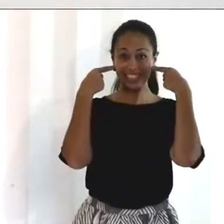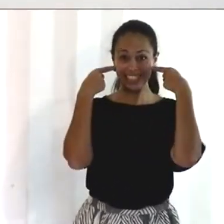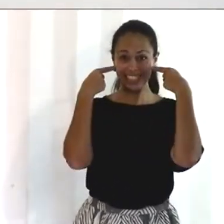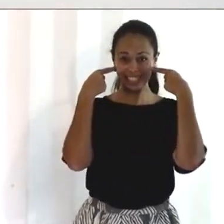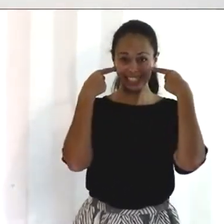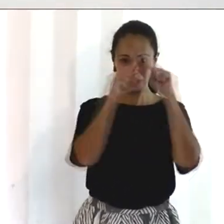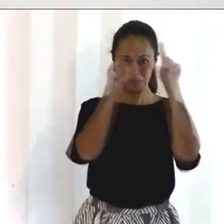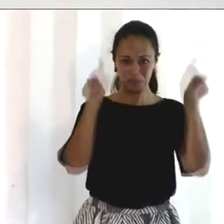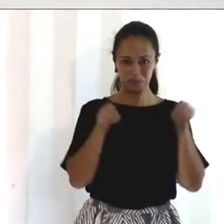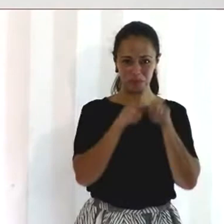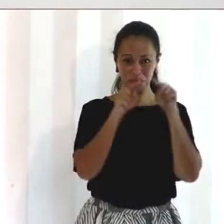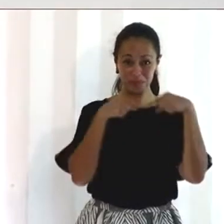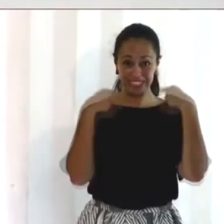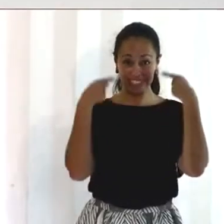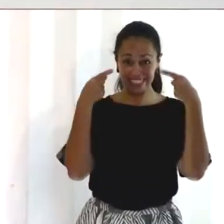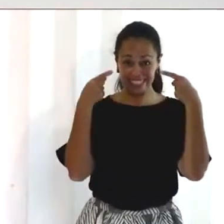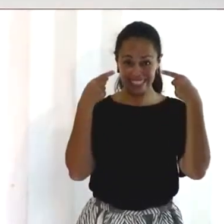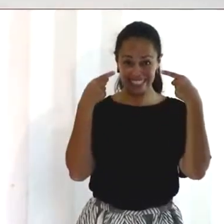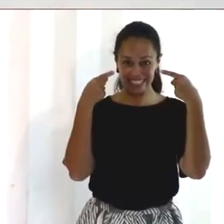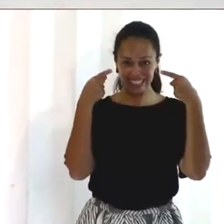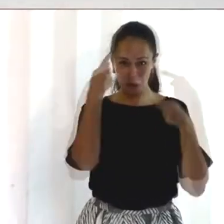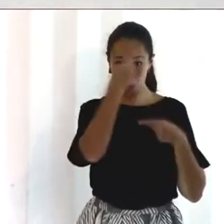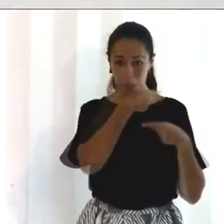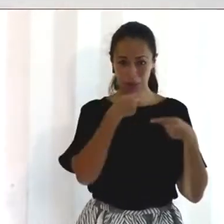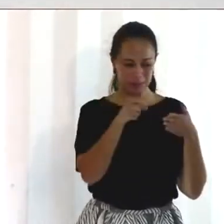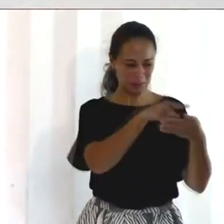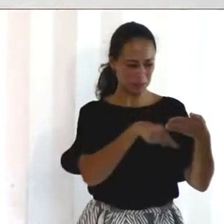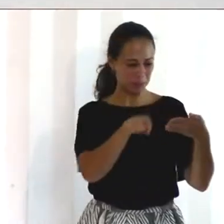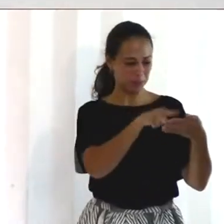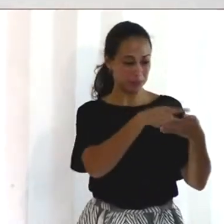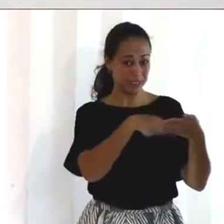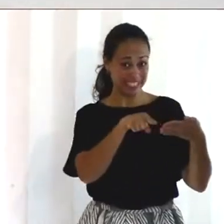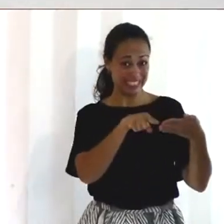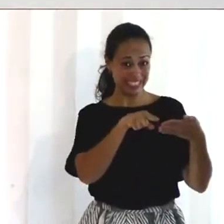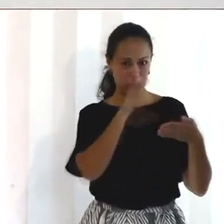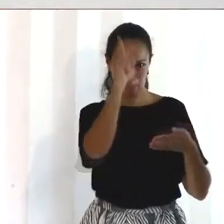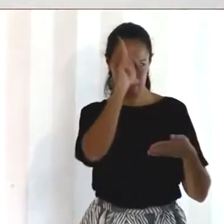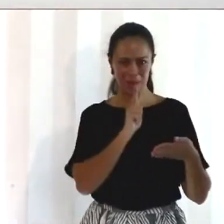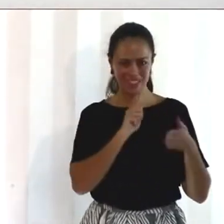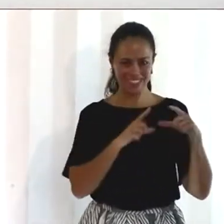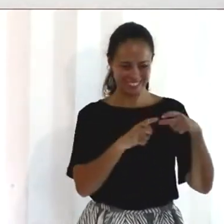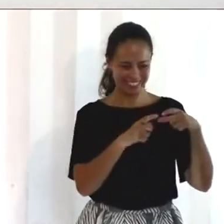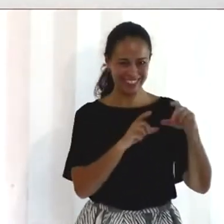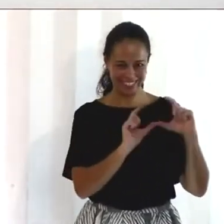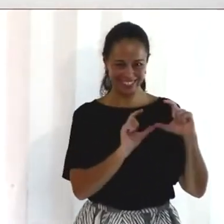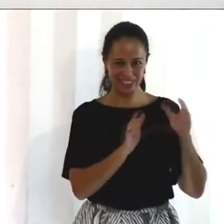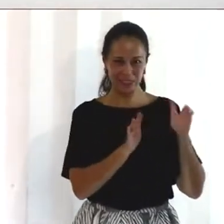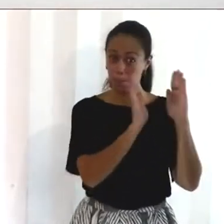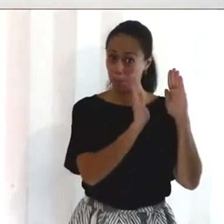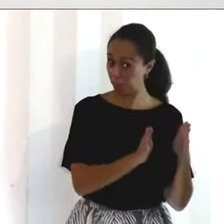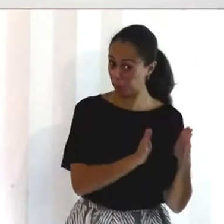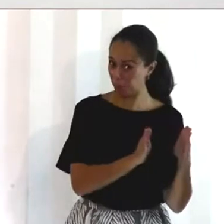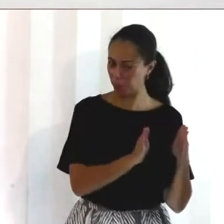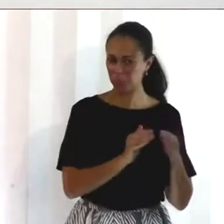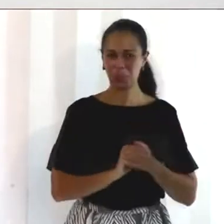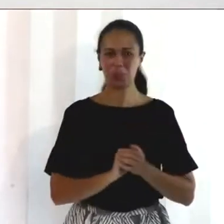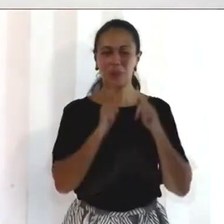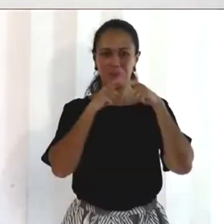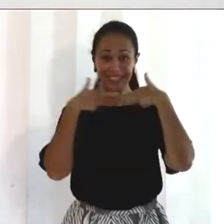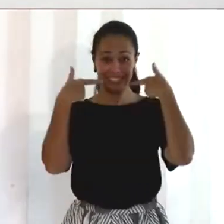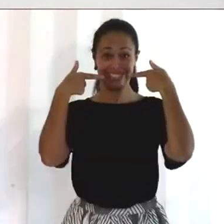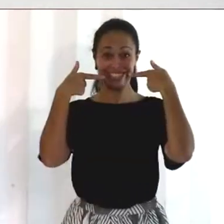smile, aquela carinha de sorriso amarelinha, muito conhecida no mundo inteiro. É